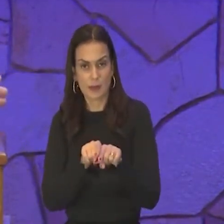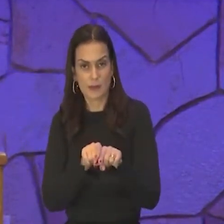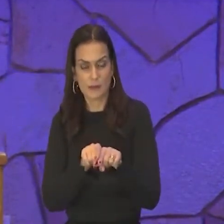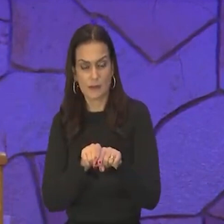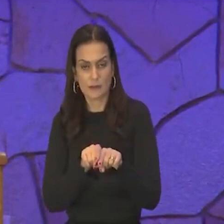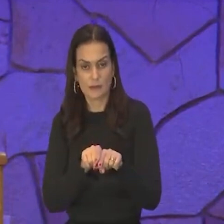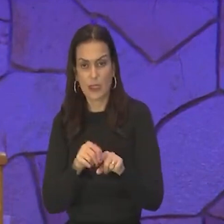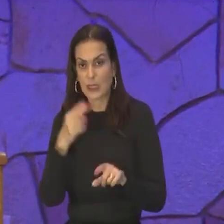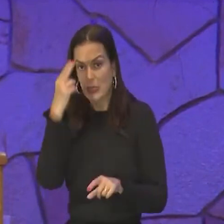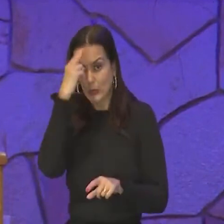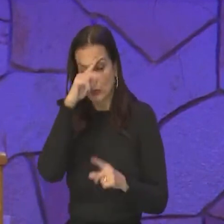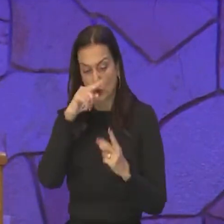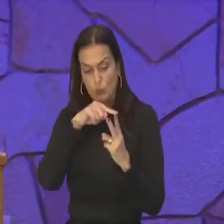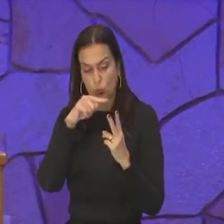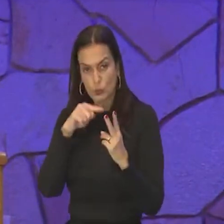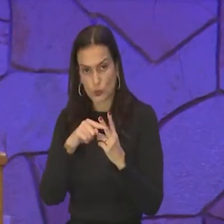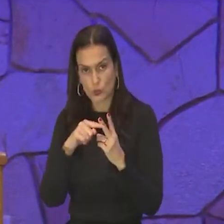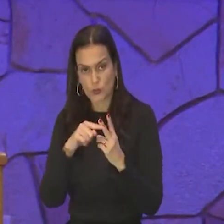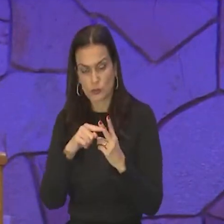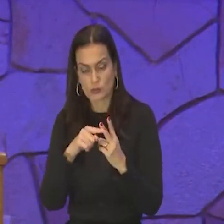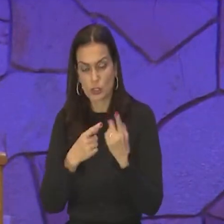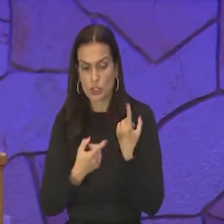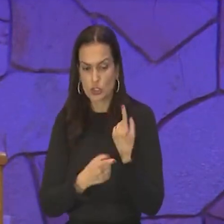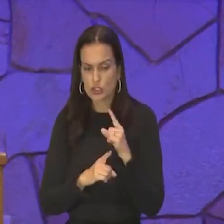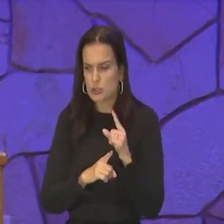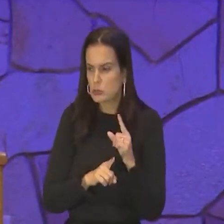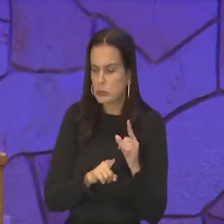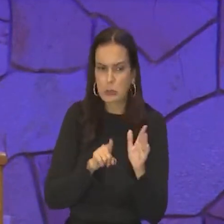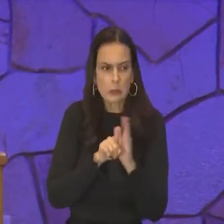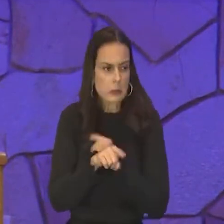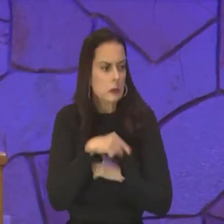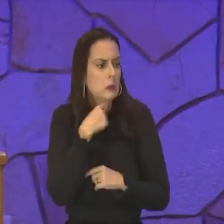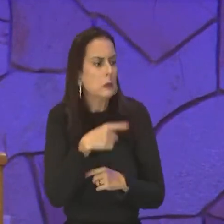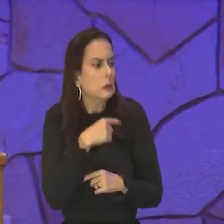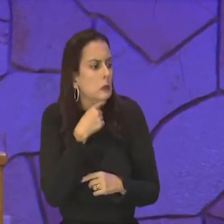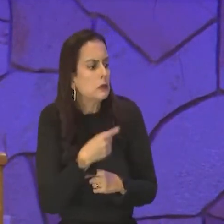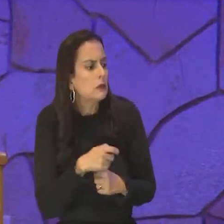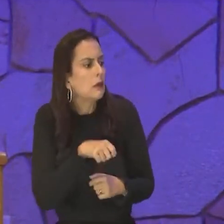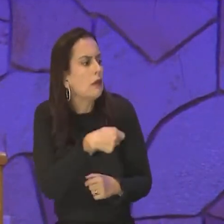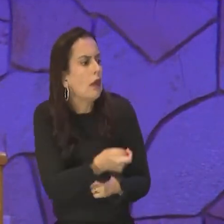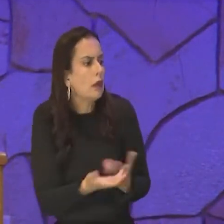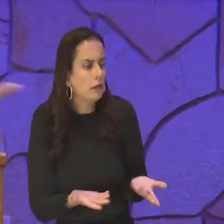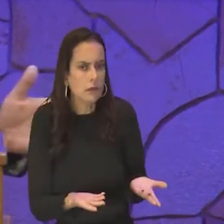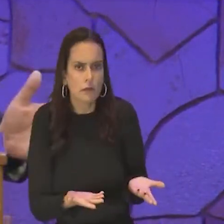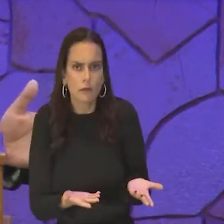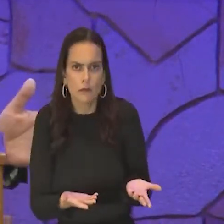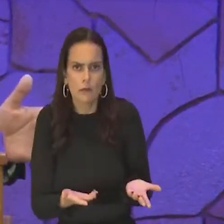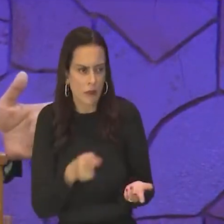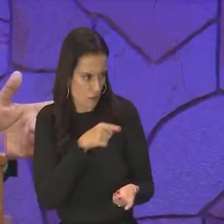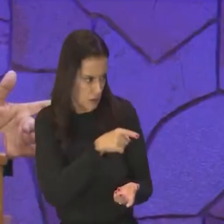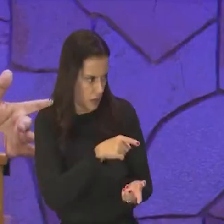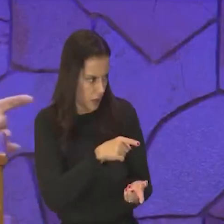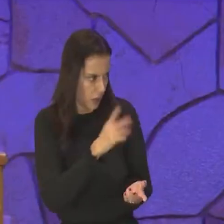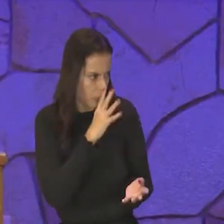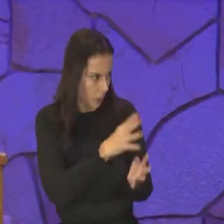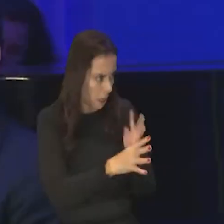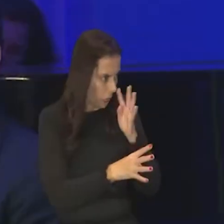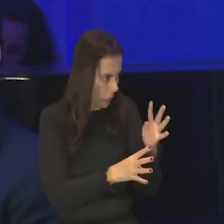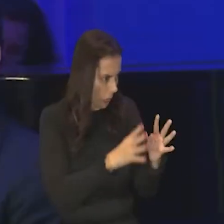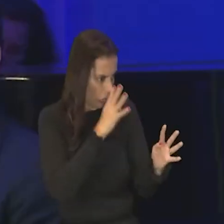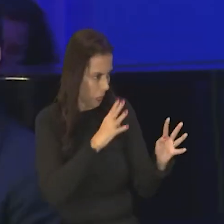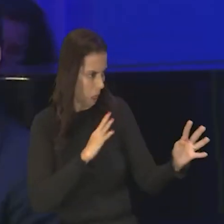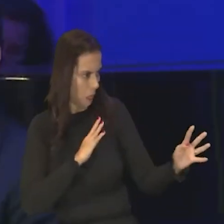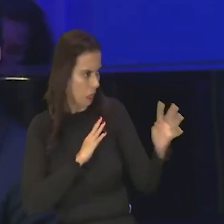estas narrativas nos mostram assim, os discípulos começaram a perguntar, quem é? Quem é? Imagine, é você? É